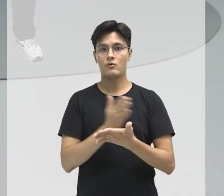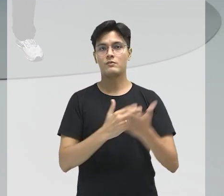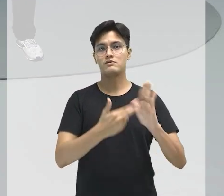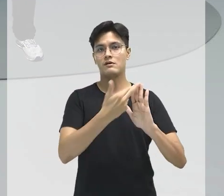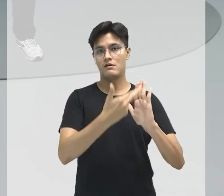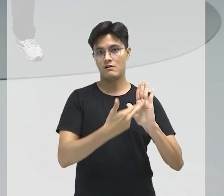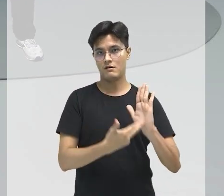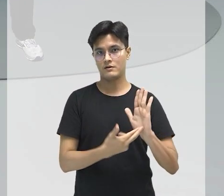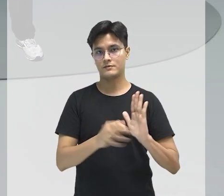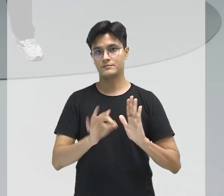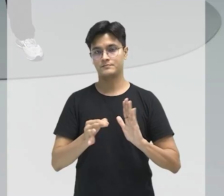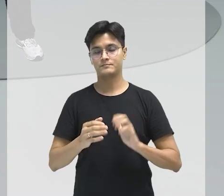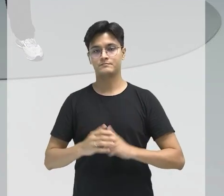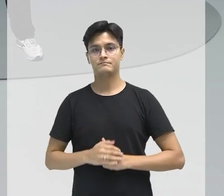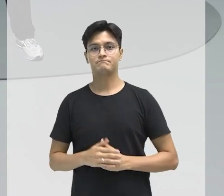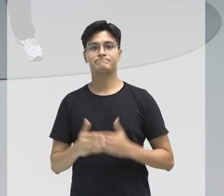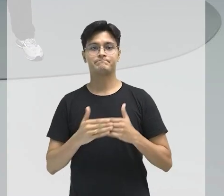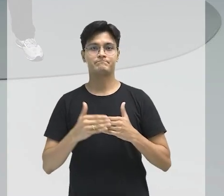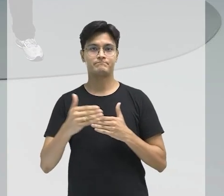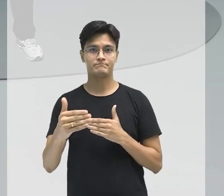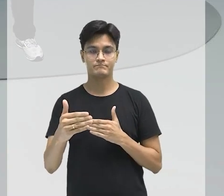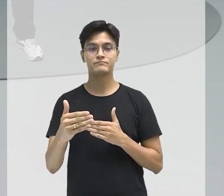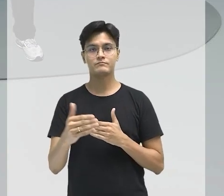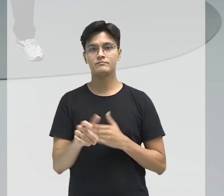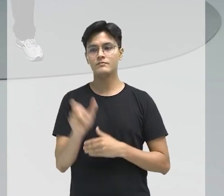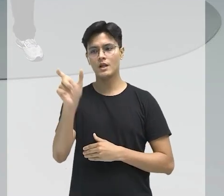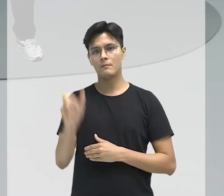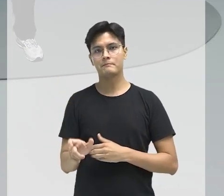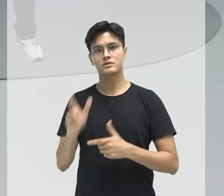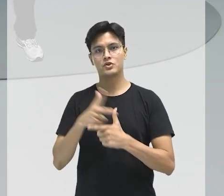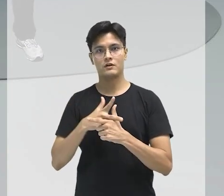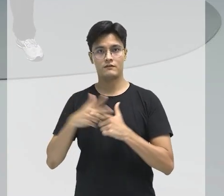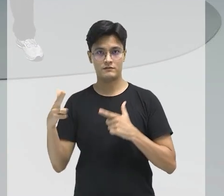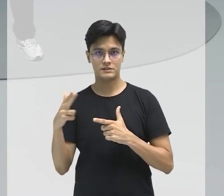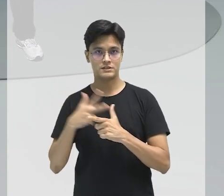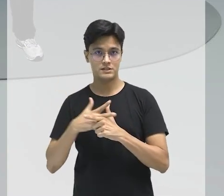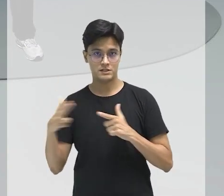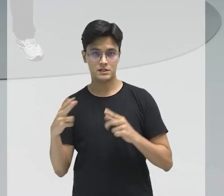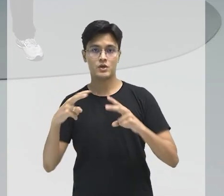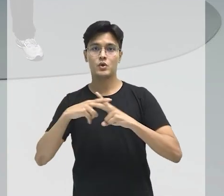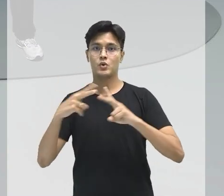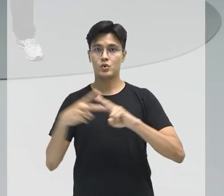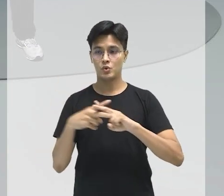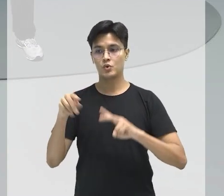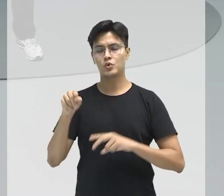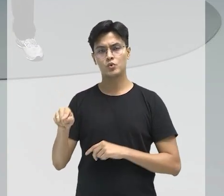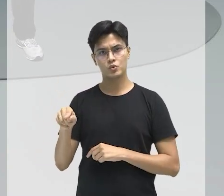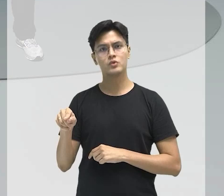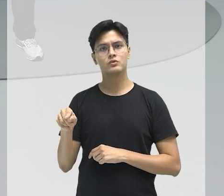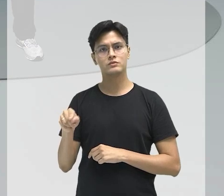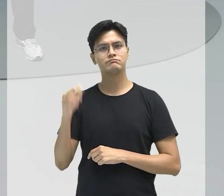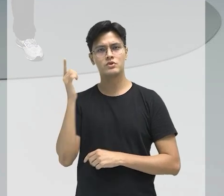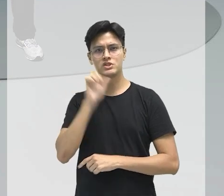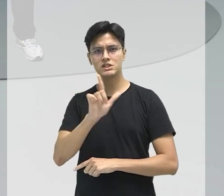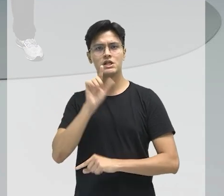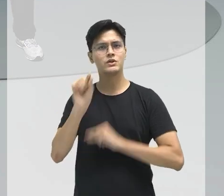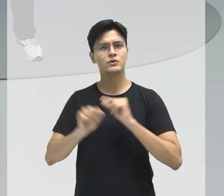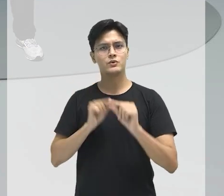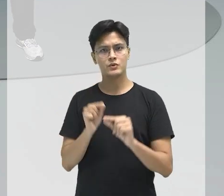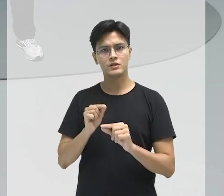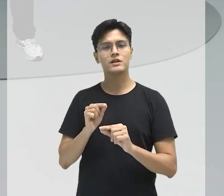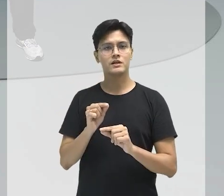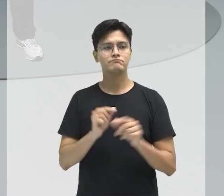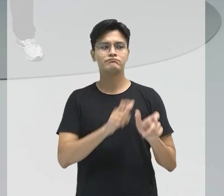gente? Prosseguindo, nós vamos ver que o vencedor aí, ó, da luta ganha reconhecimento e respeito